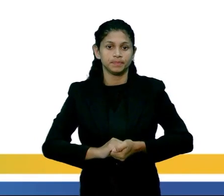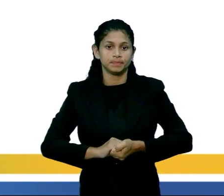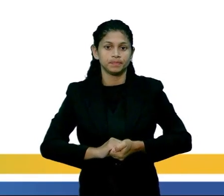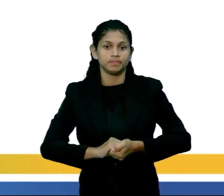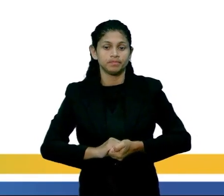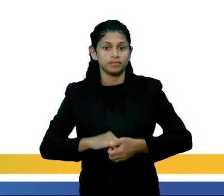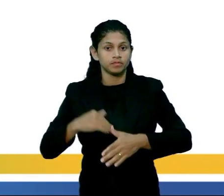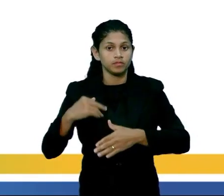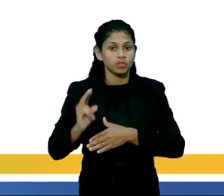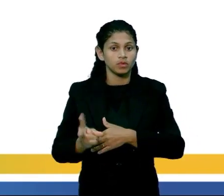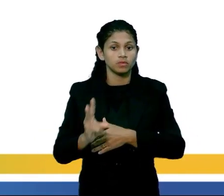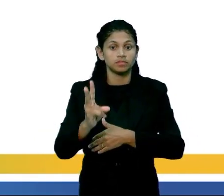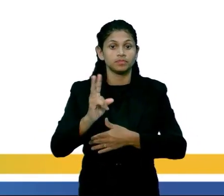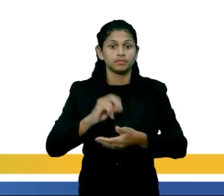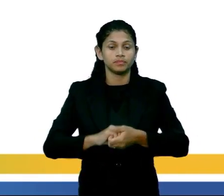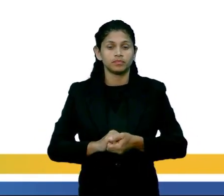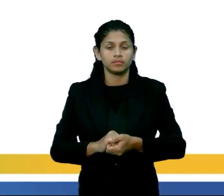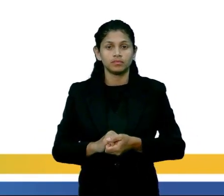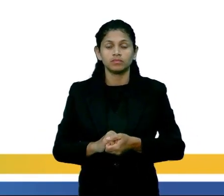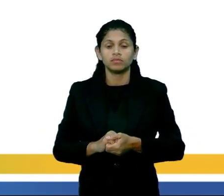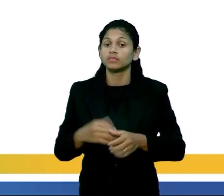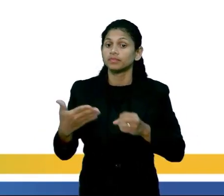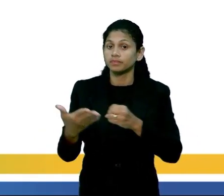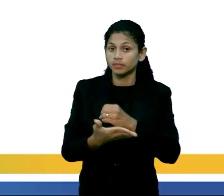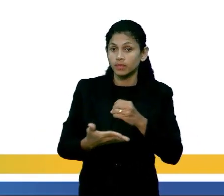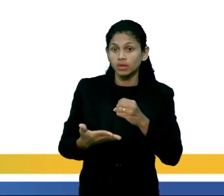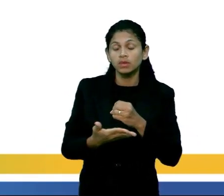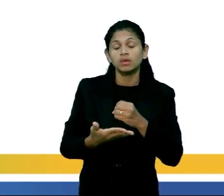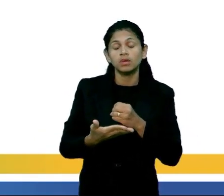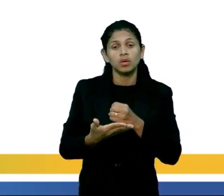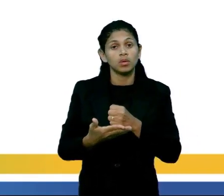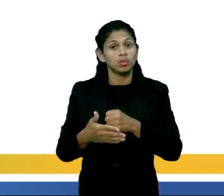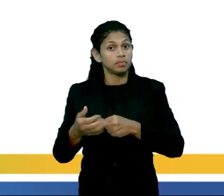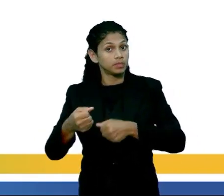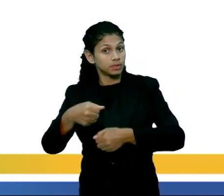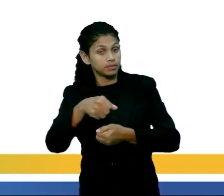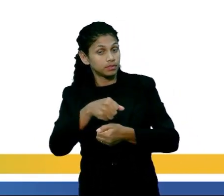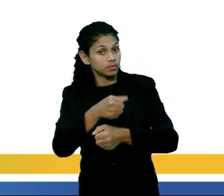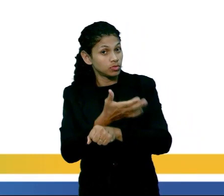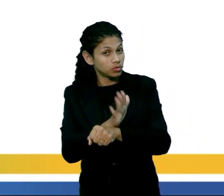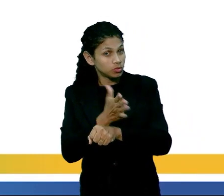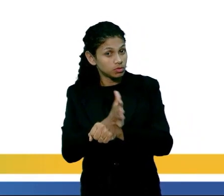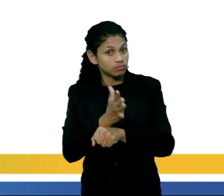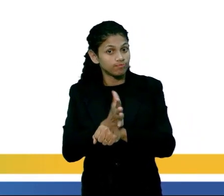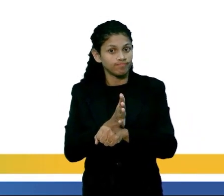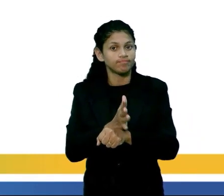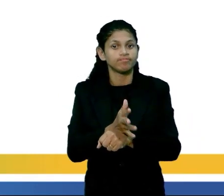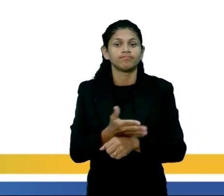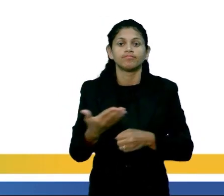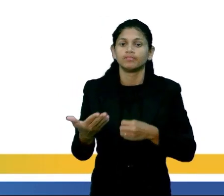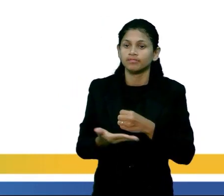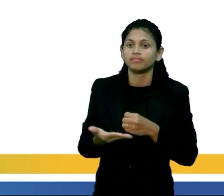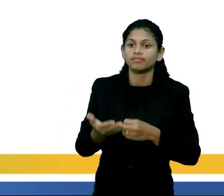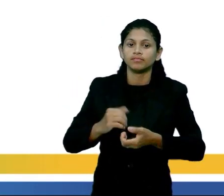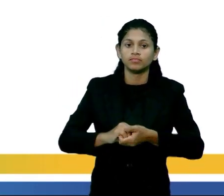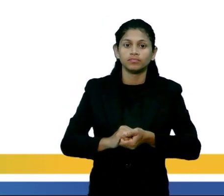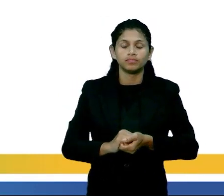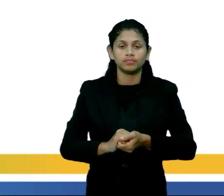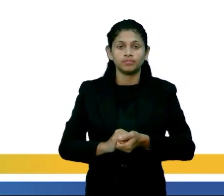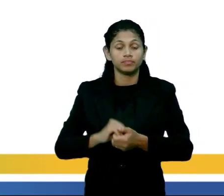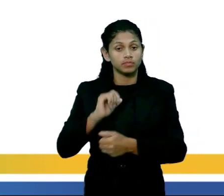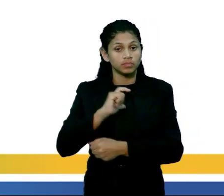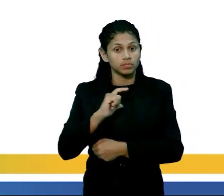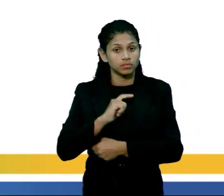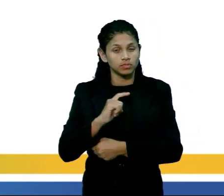aí, avançando ainda mais com os princípios da fisiologia do exercício, com base na correlação da ação motora e seu funcionamento,